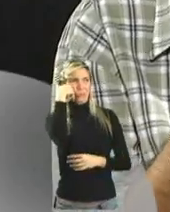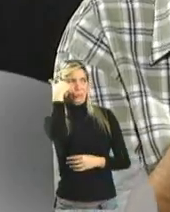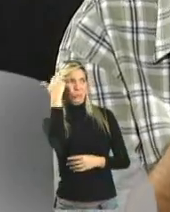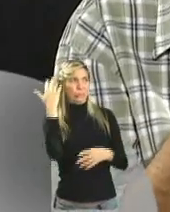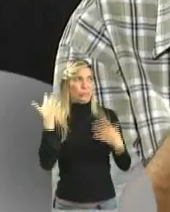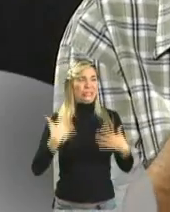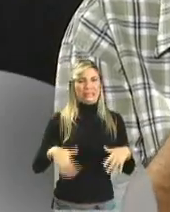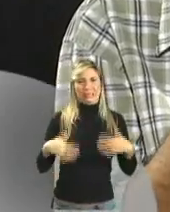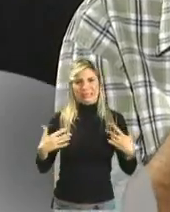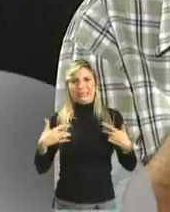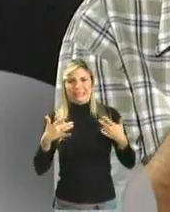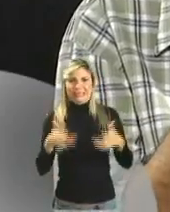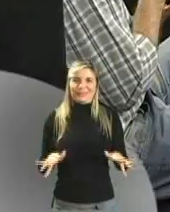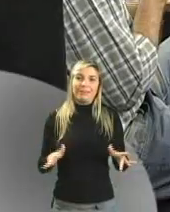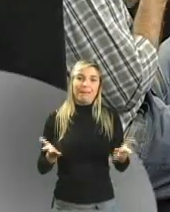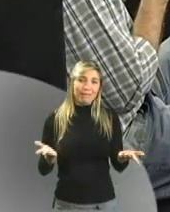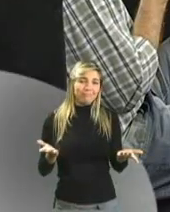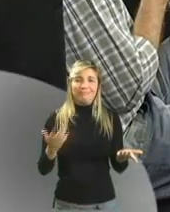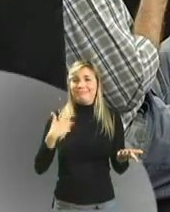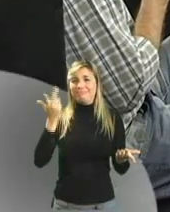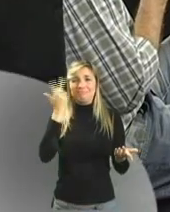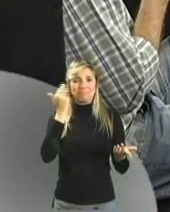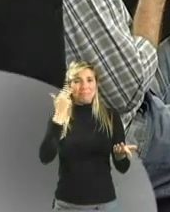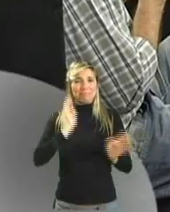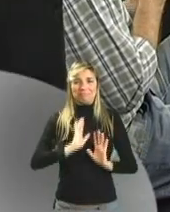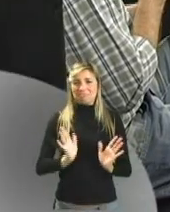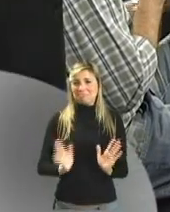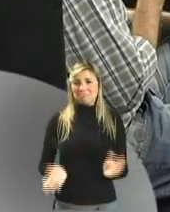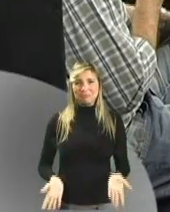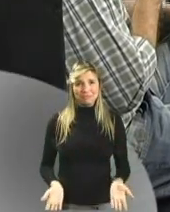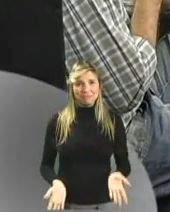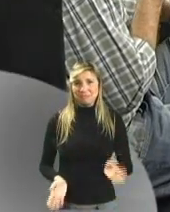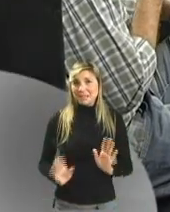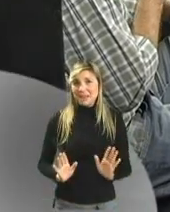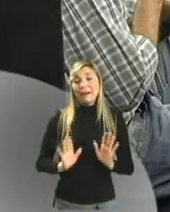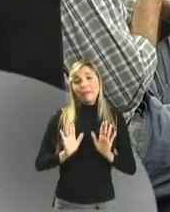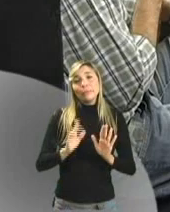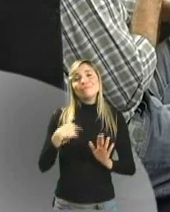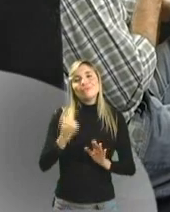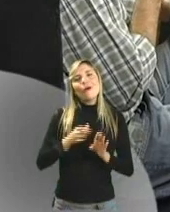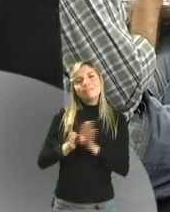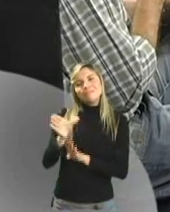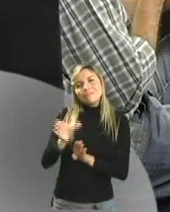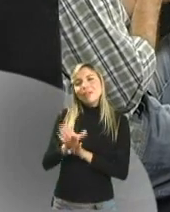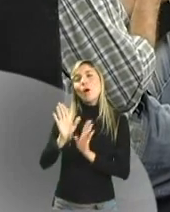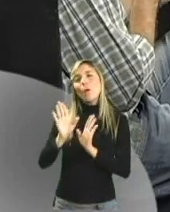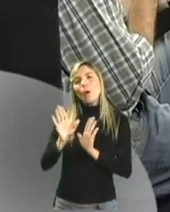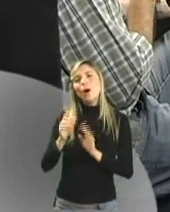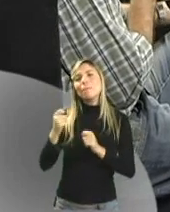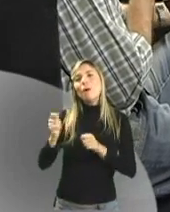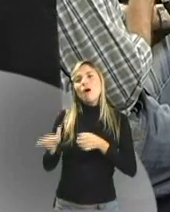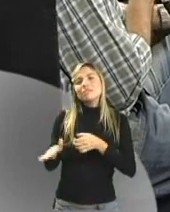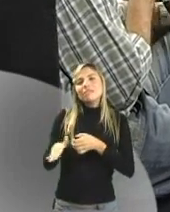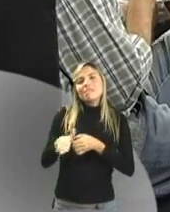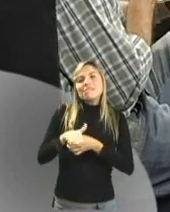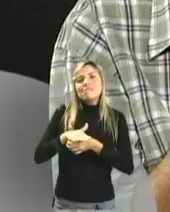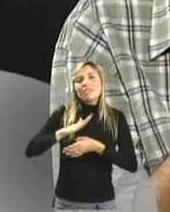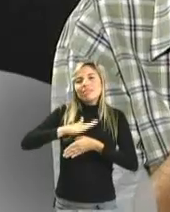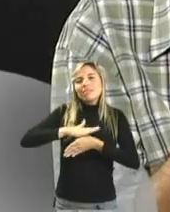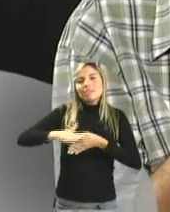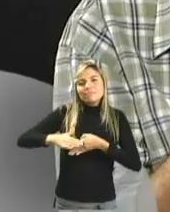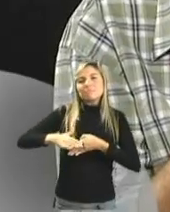em relação ao próprio desenvolvimento, né, do ato em si. Então, nós incentivamos